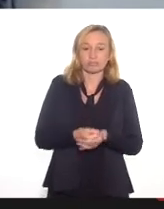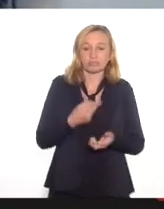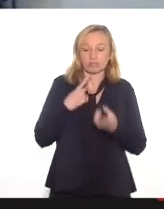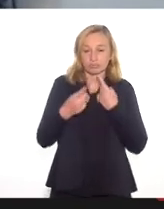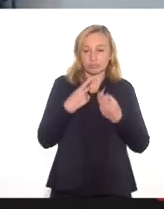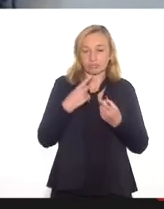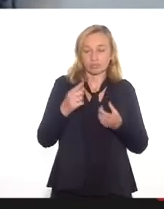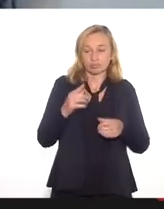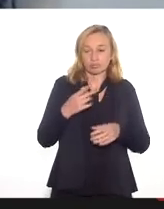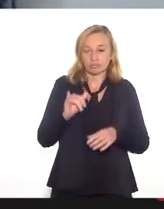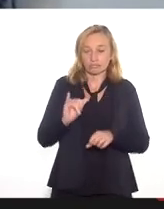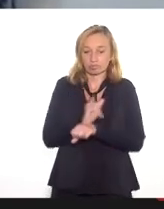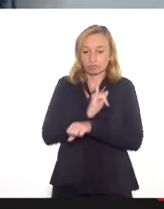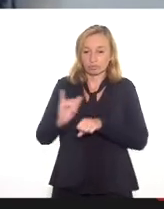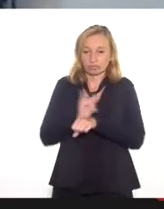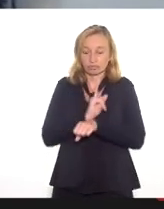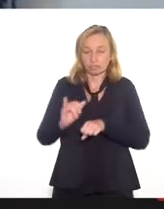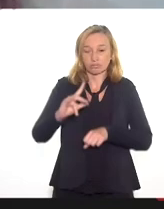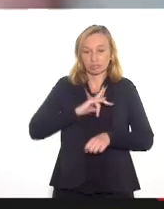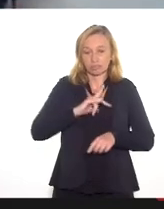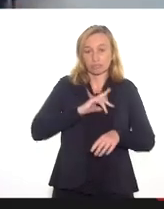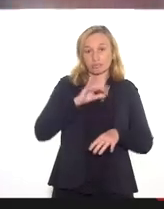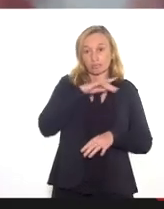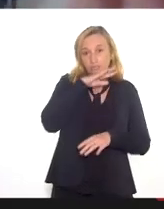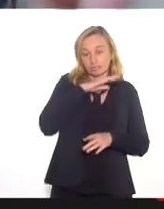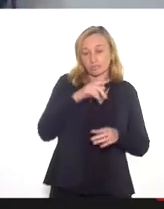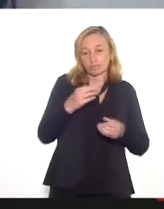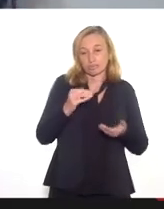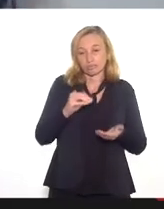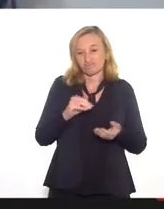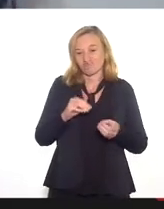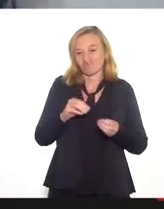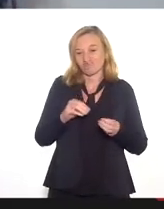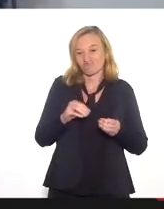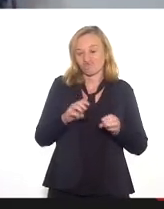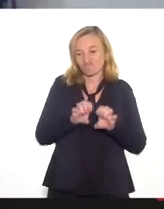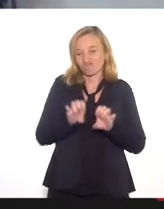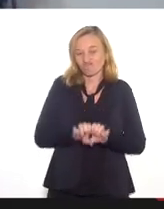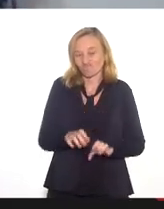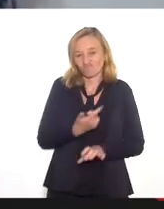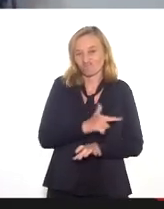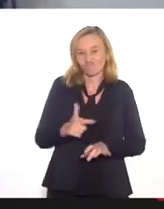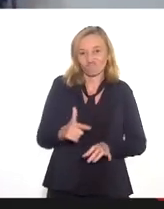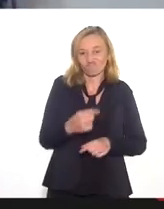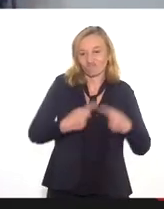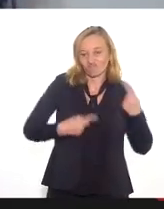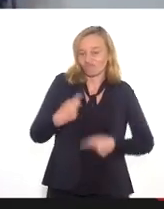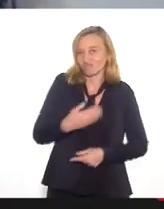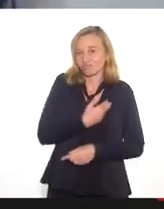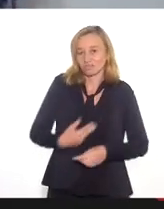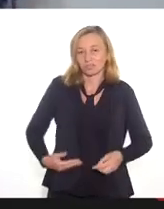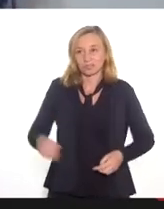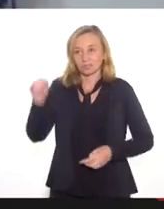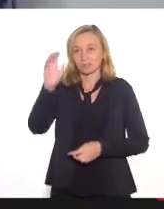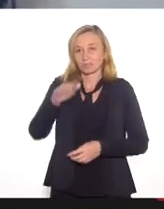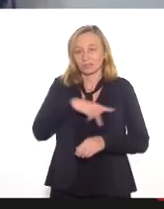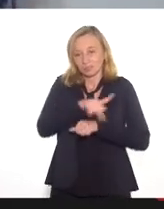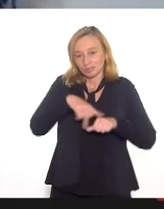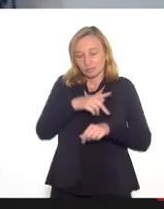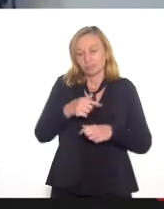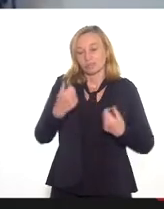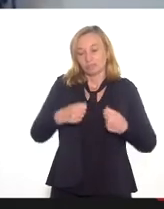próprias estratégias isso é ruim porque desorganiza políticas públicas pelo país ao invés de